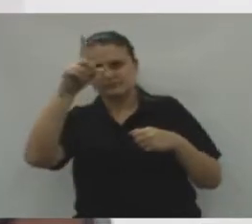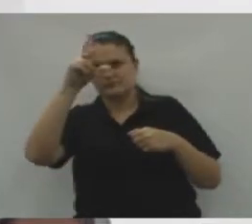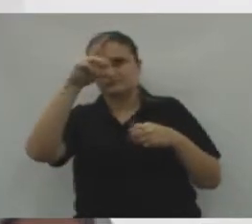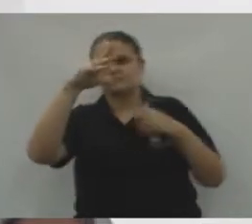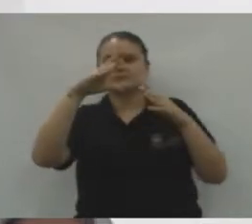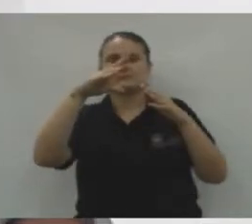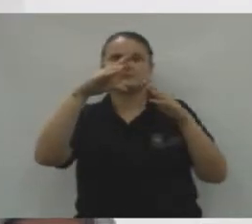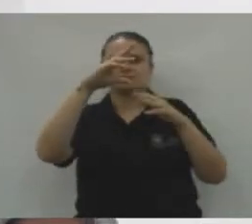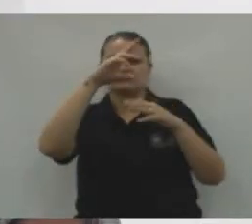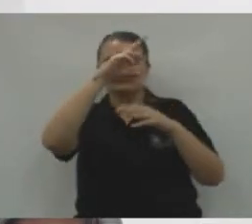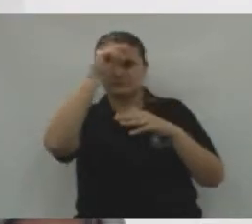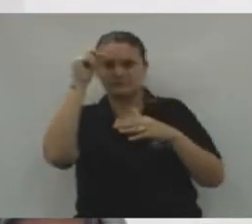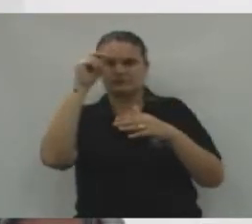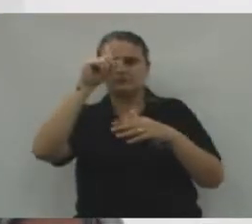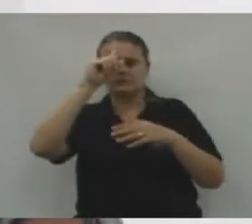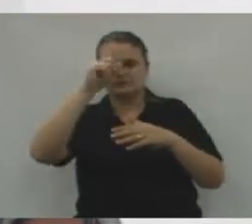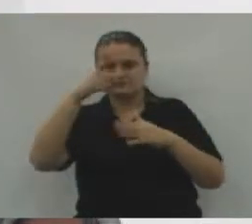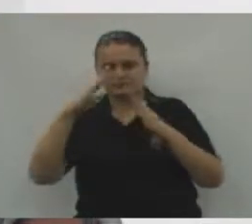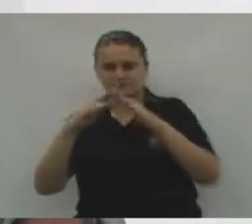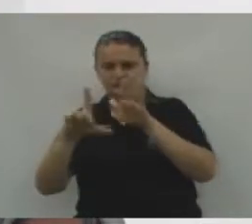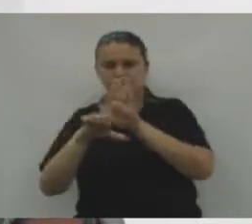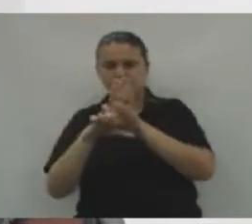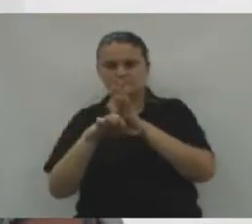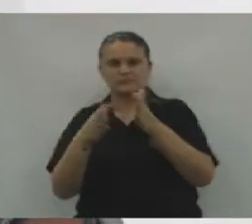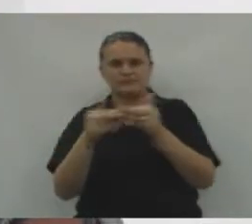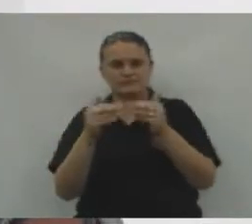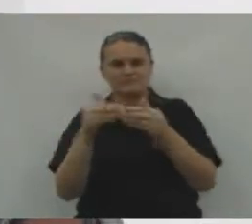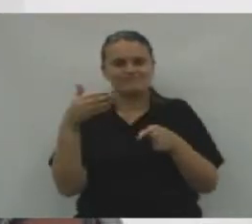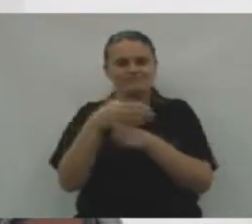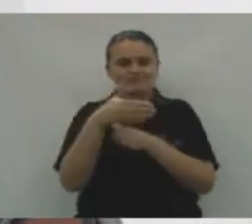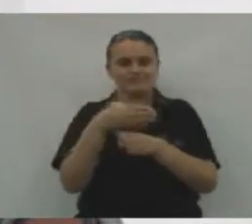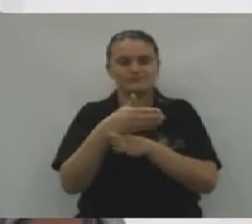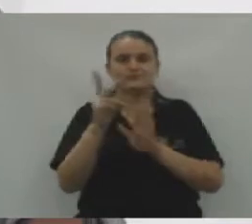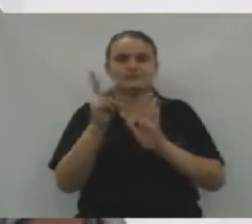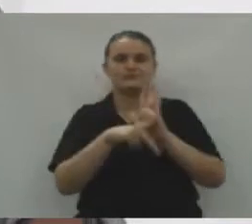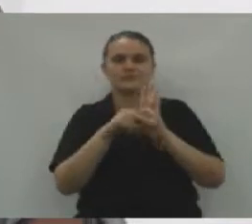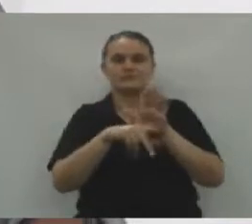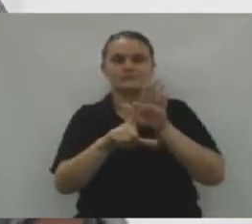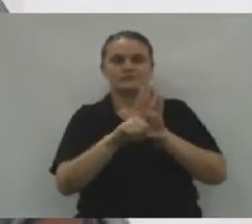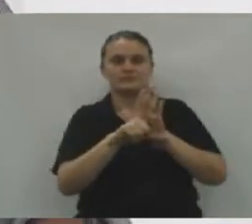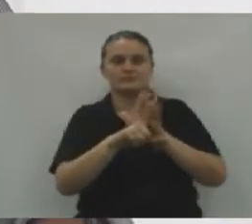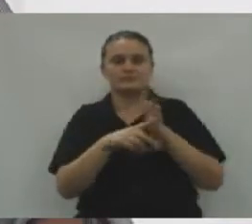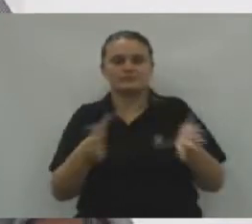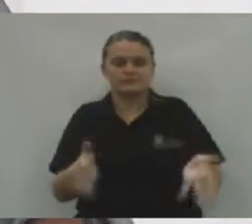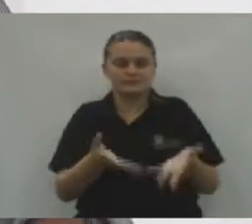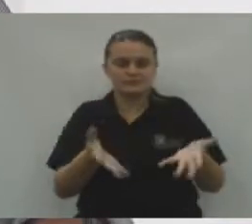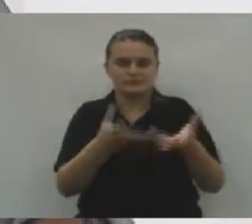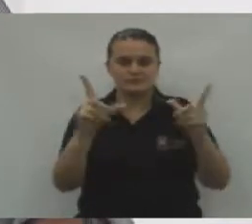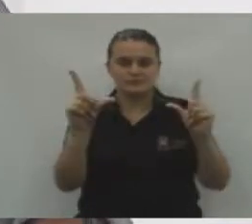da Agricultura, enviar ao Poder Legislativo, perdão, o projeto de lei de incentivo